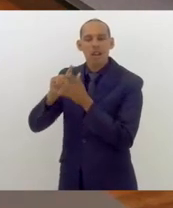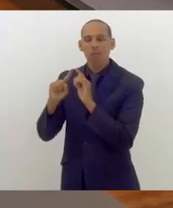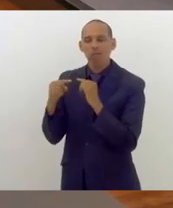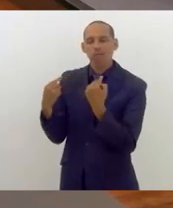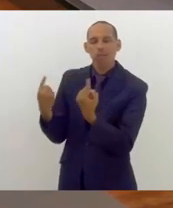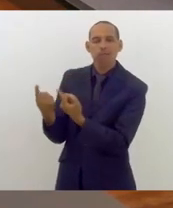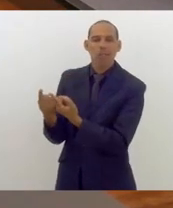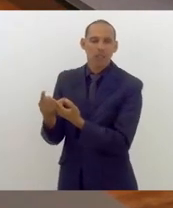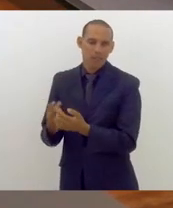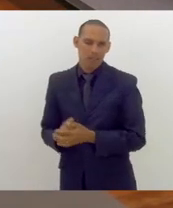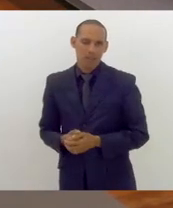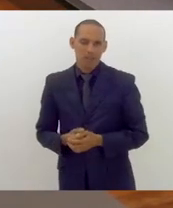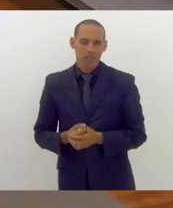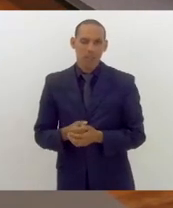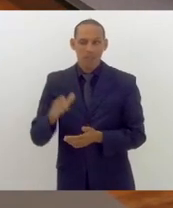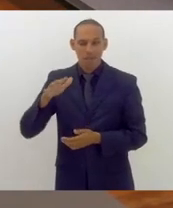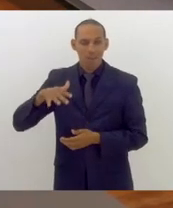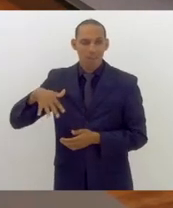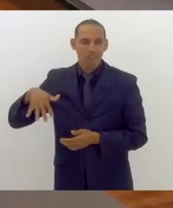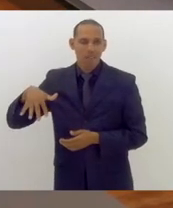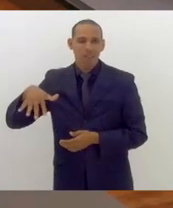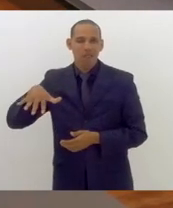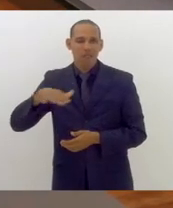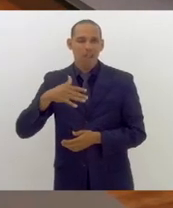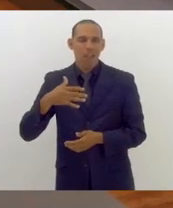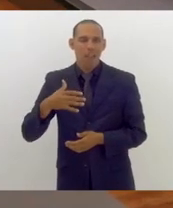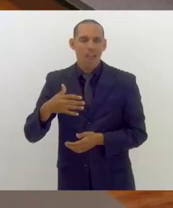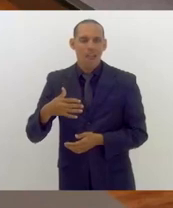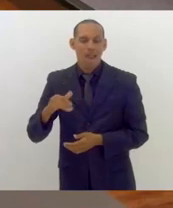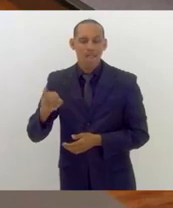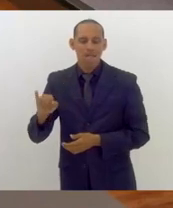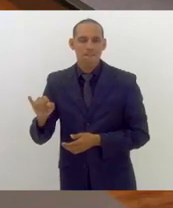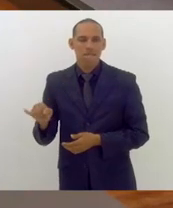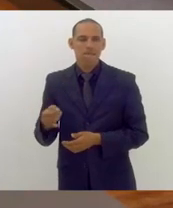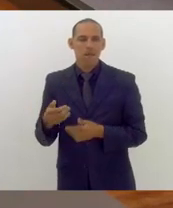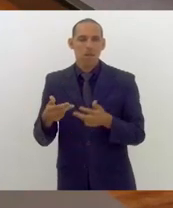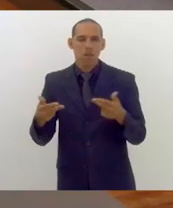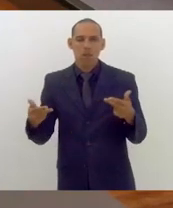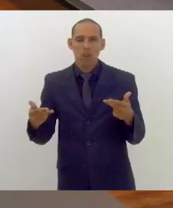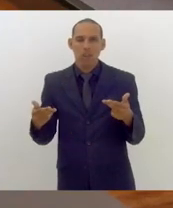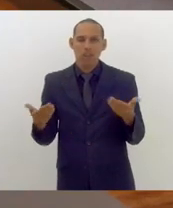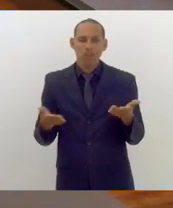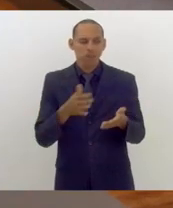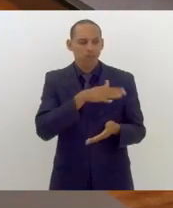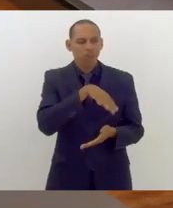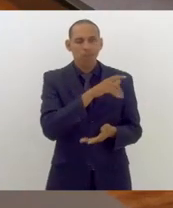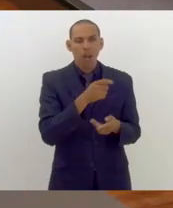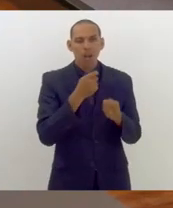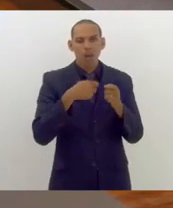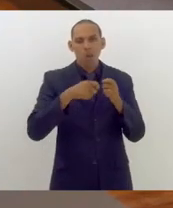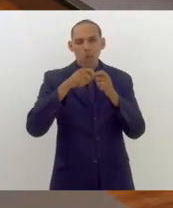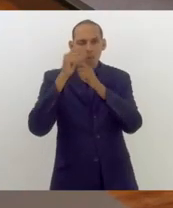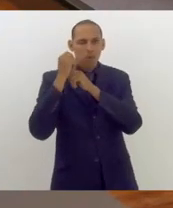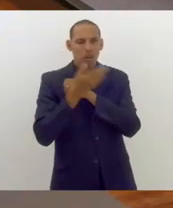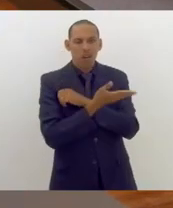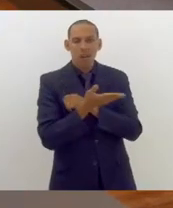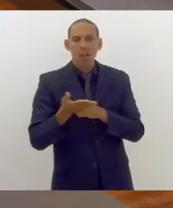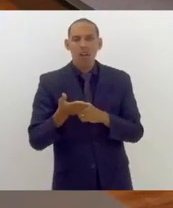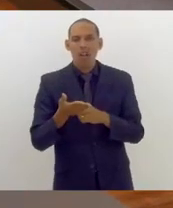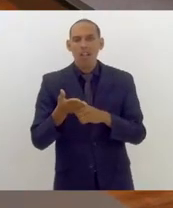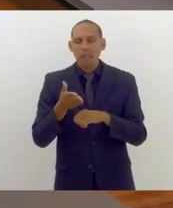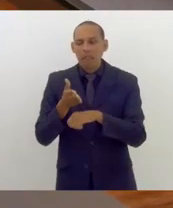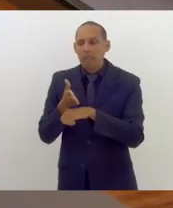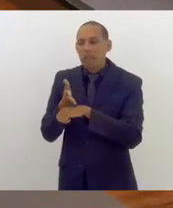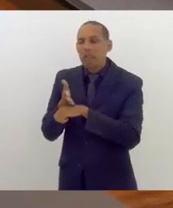né que estão automaticamente beneficiando de alguma forma então o pescador às vezes ele pode até entrar um pouco mais